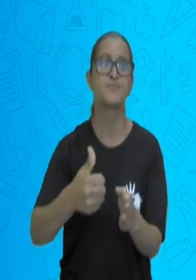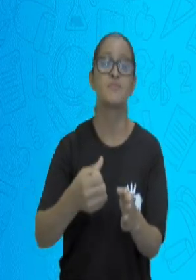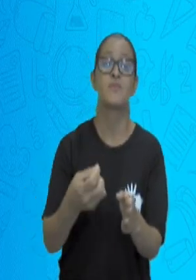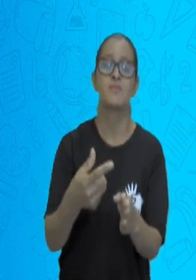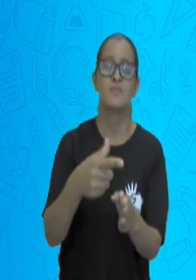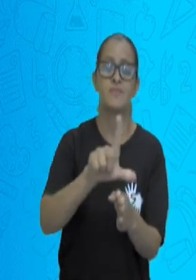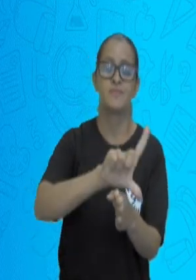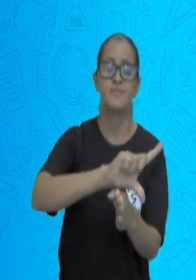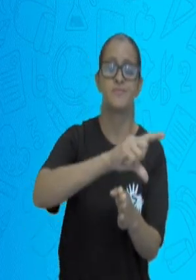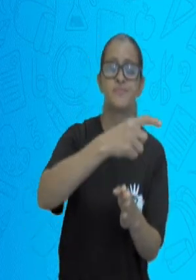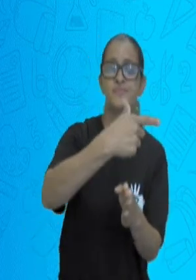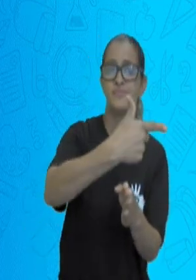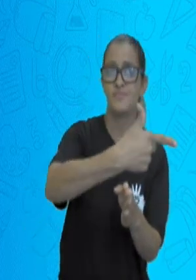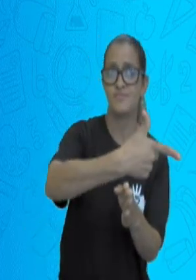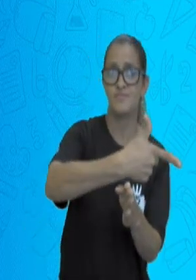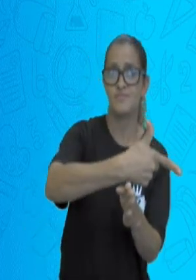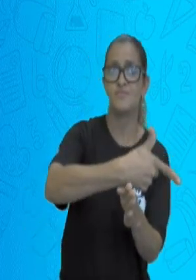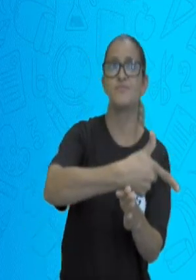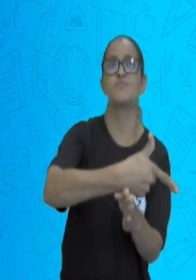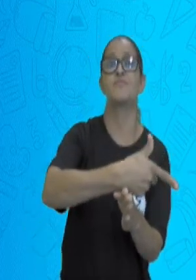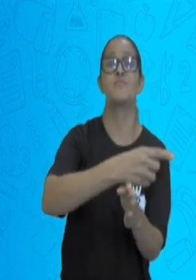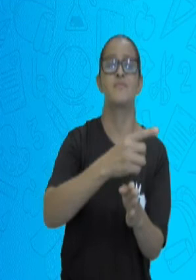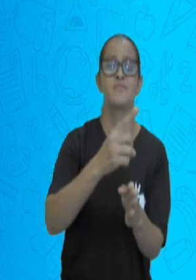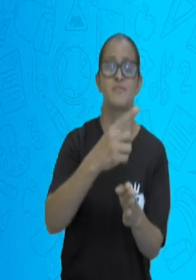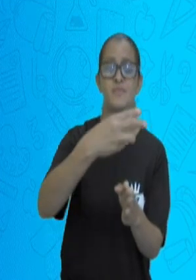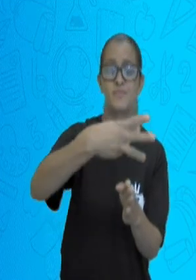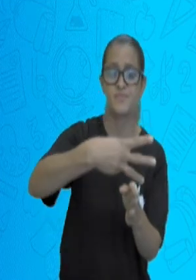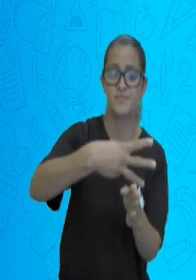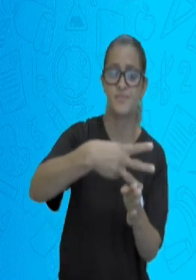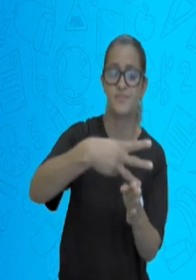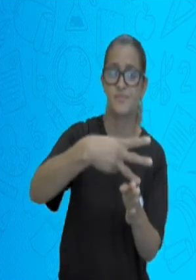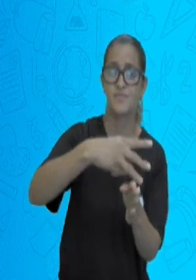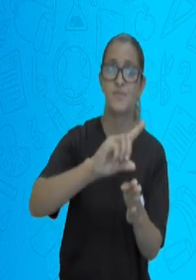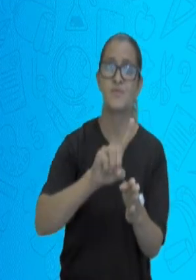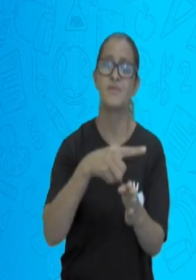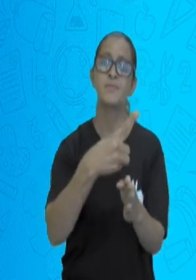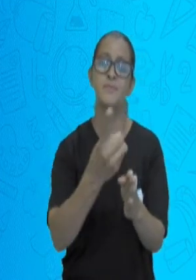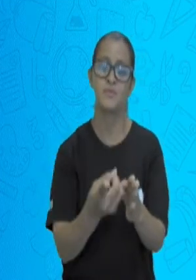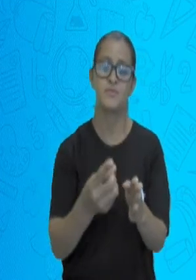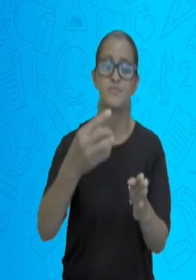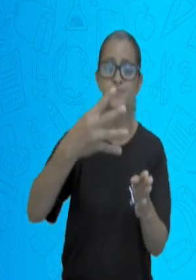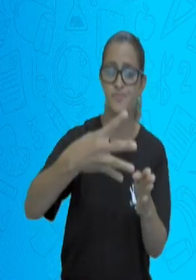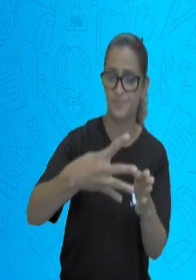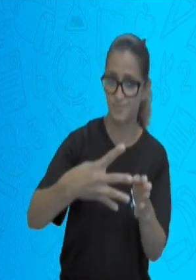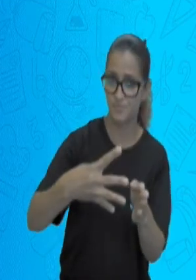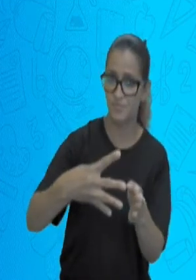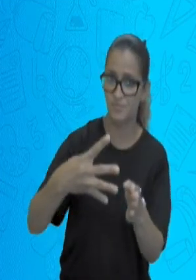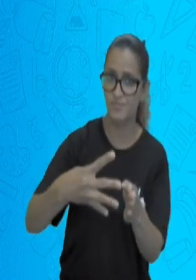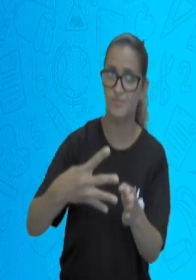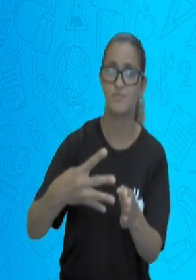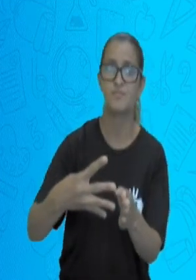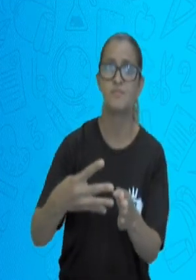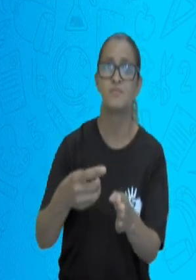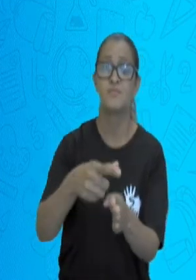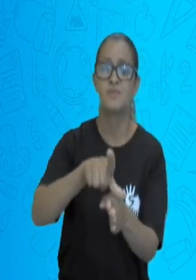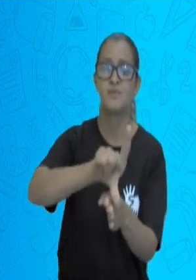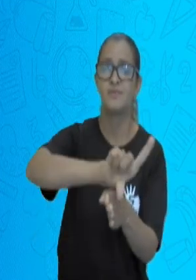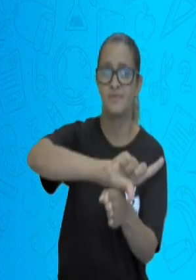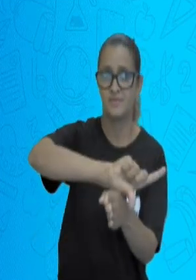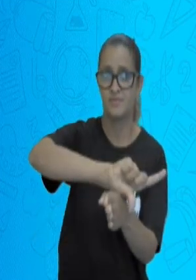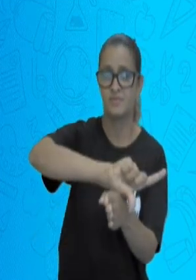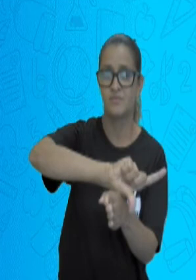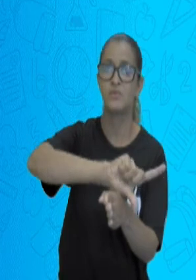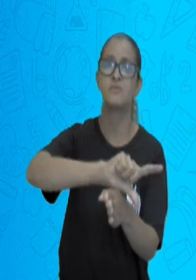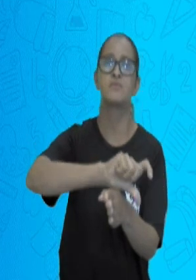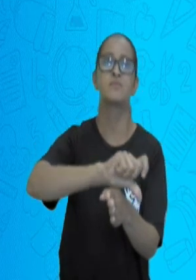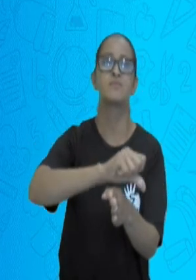Antes do 3, nós temos o 2. E depois do 3, nós temos o 4.